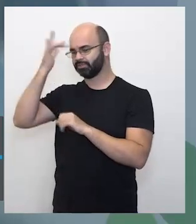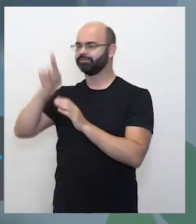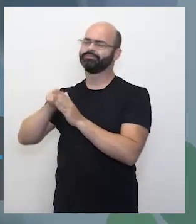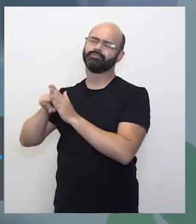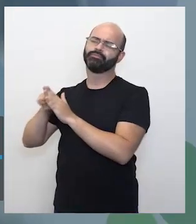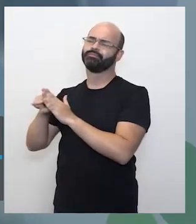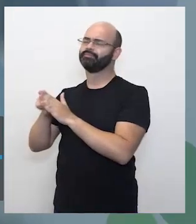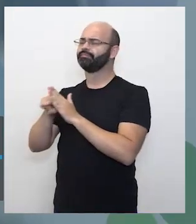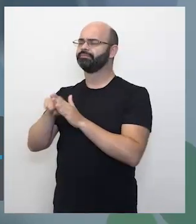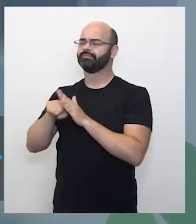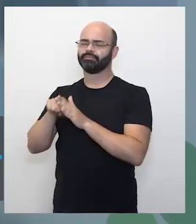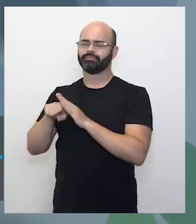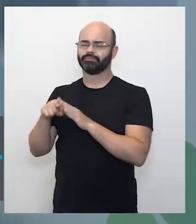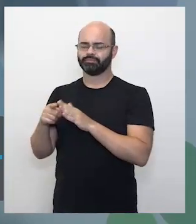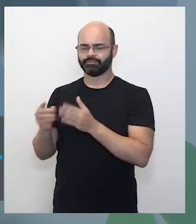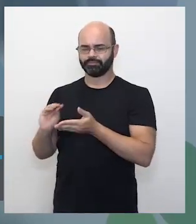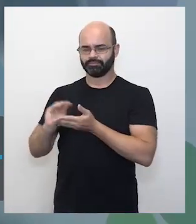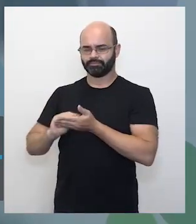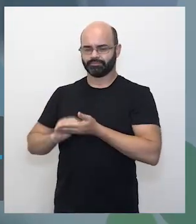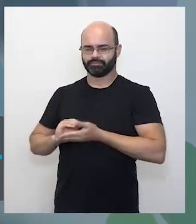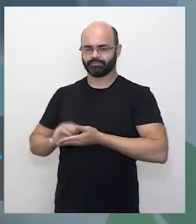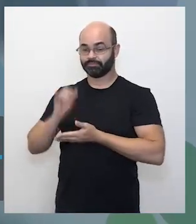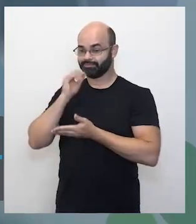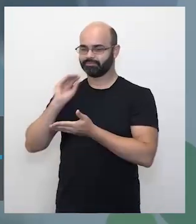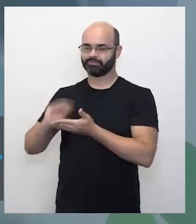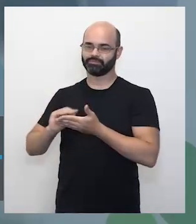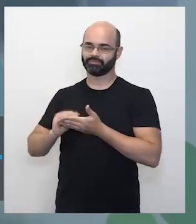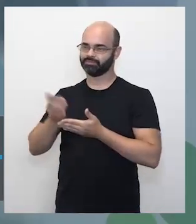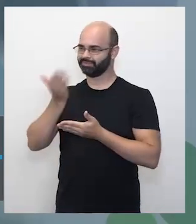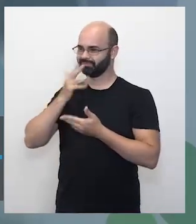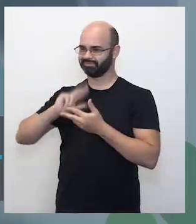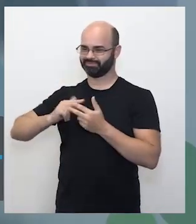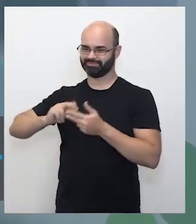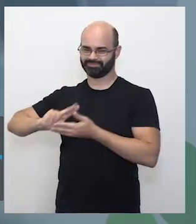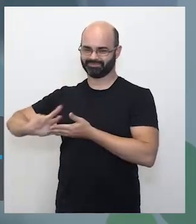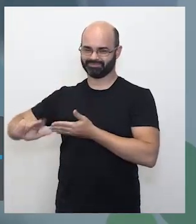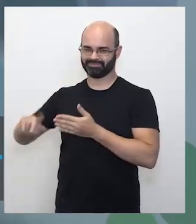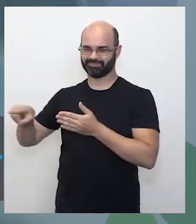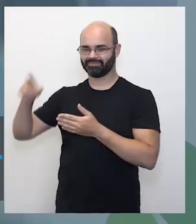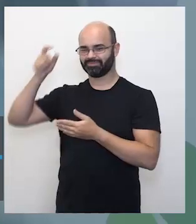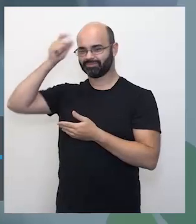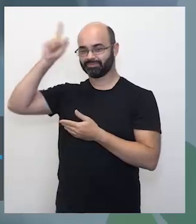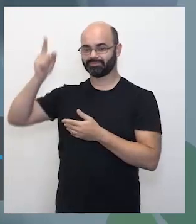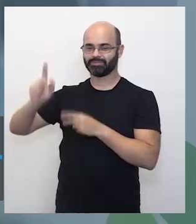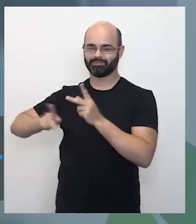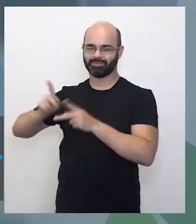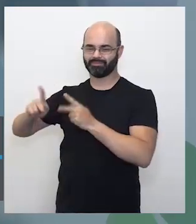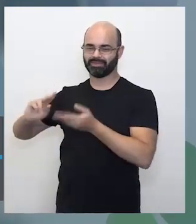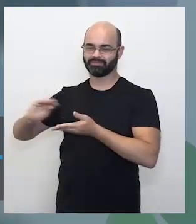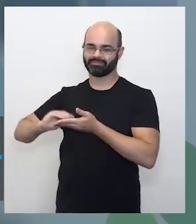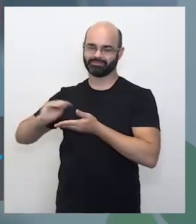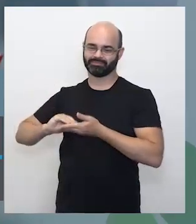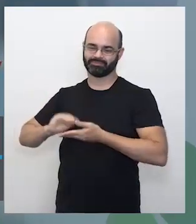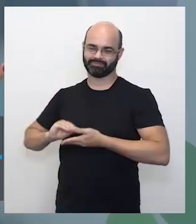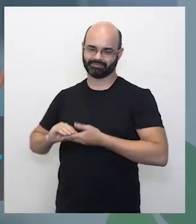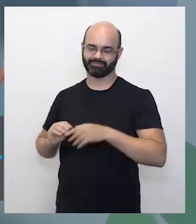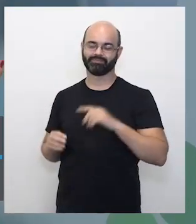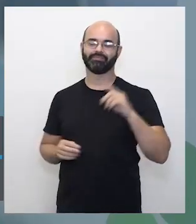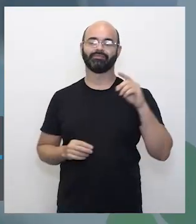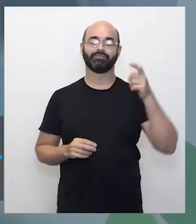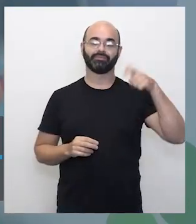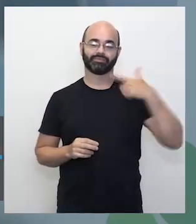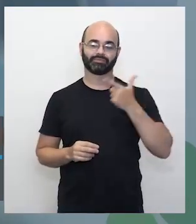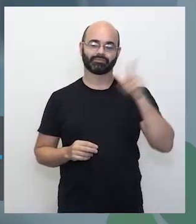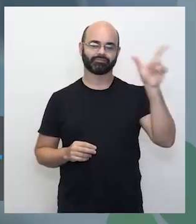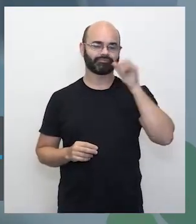pessoas, gerando esse conjunto de alimentos que faz parte dessa cultura popular, e em comparação com outras